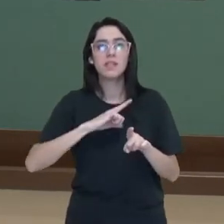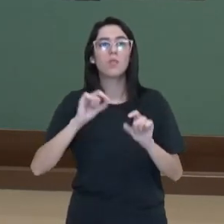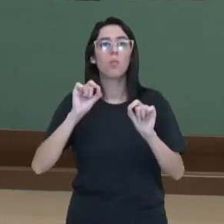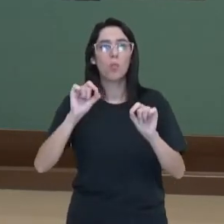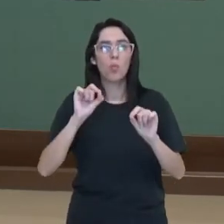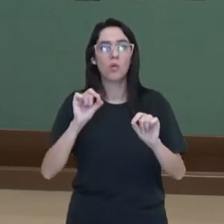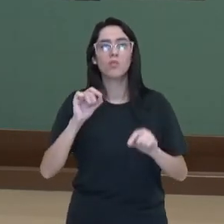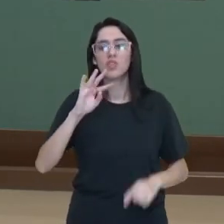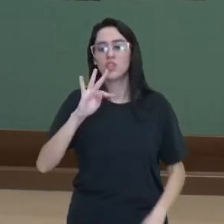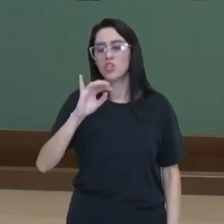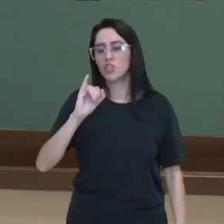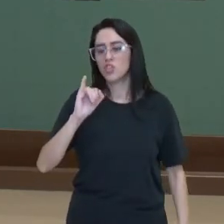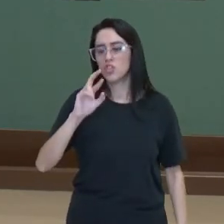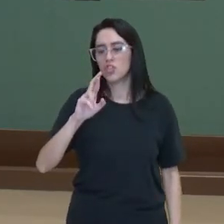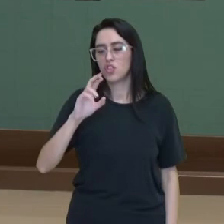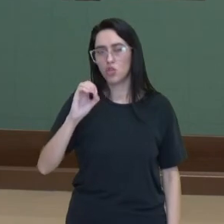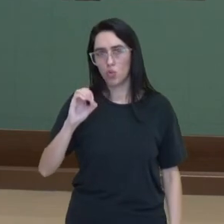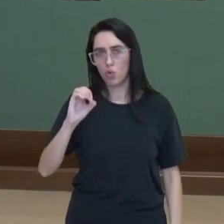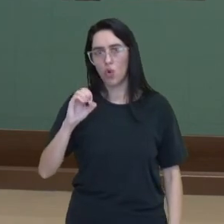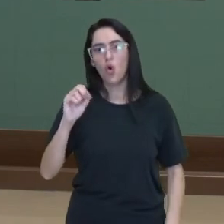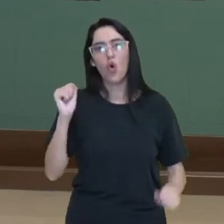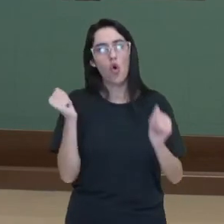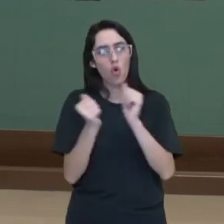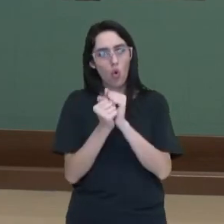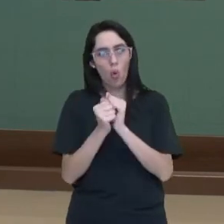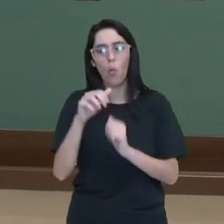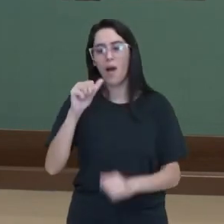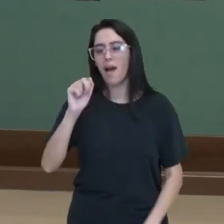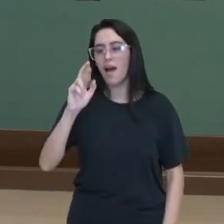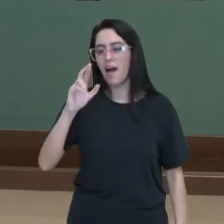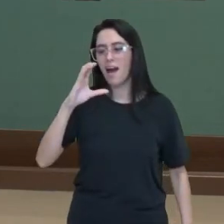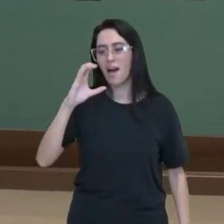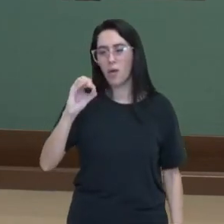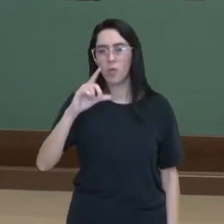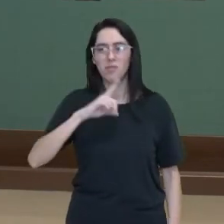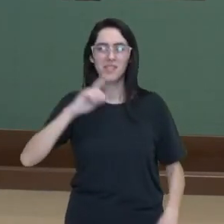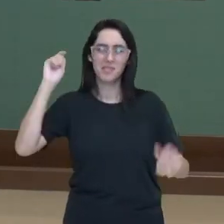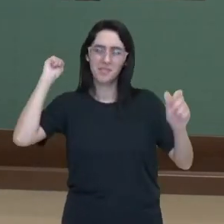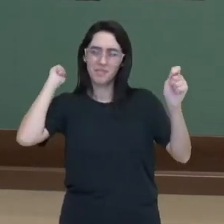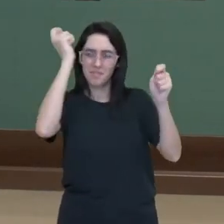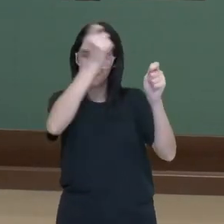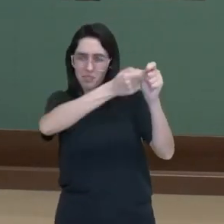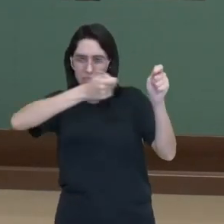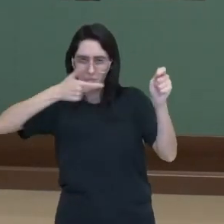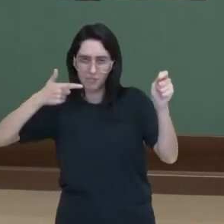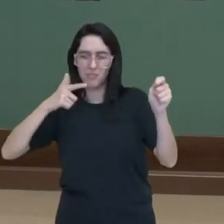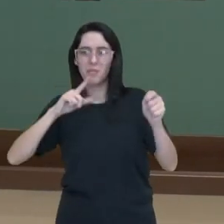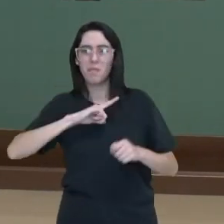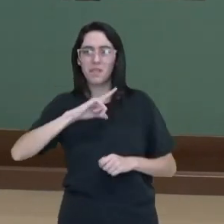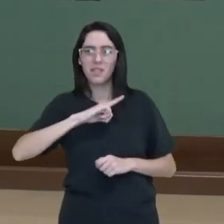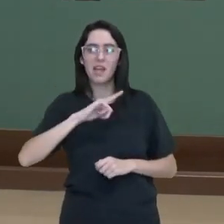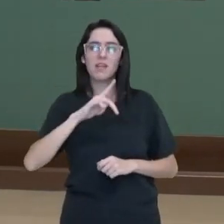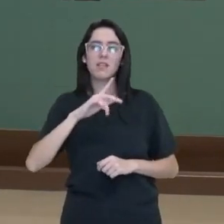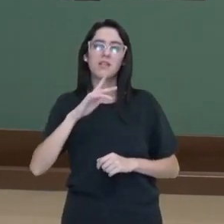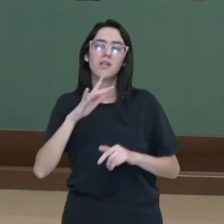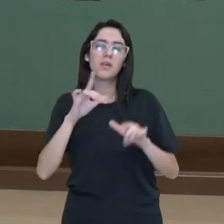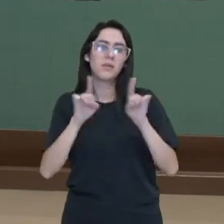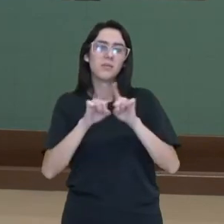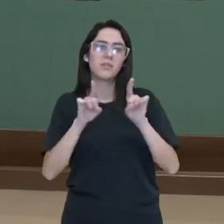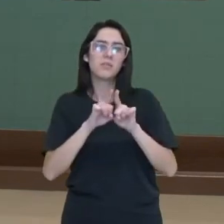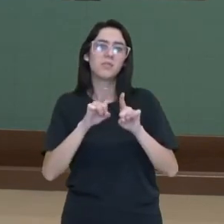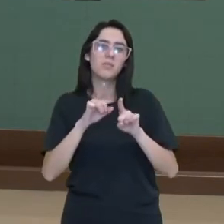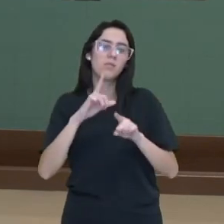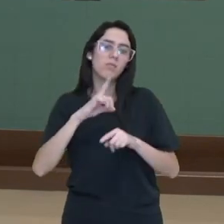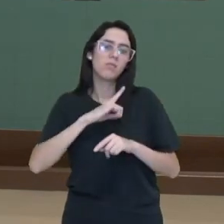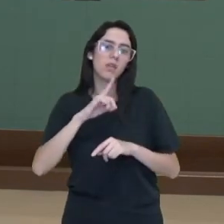Tiro com arco são mais conhecido como arco e flecha, né? Inspirado até no arco